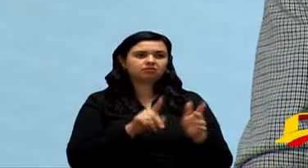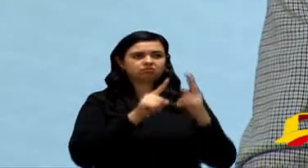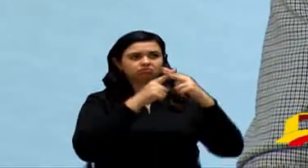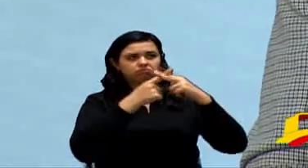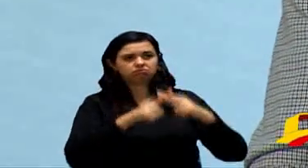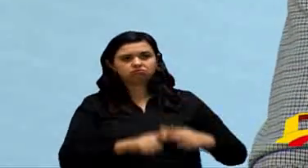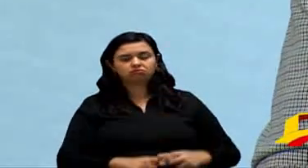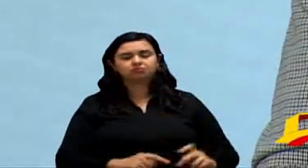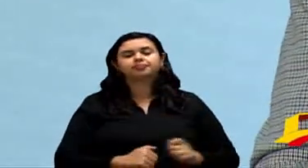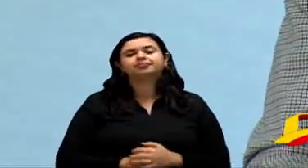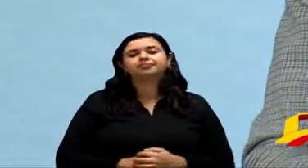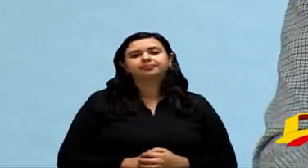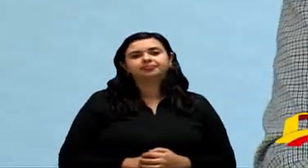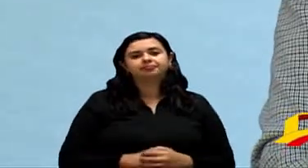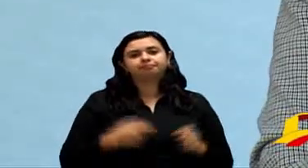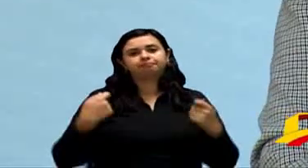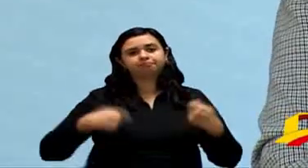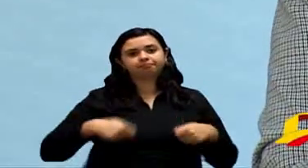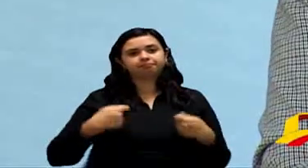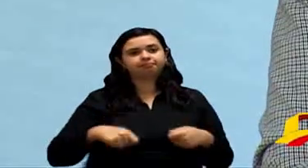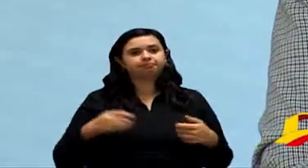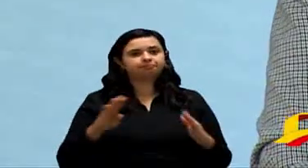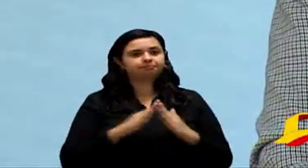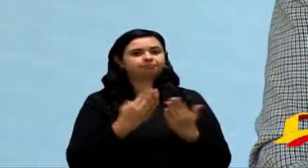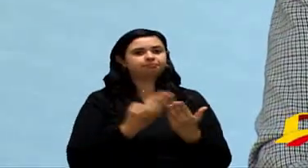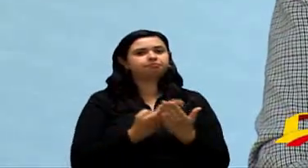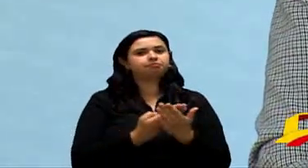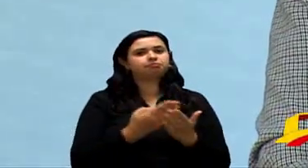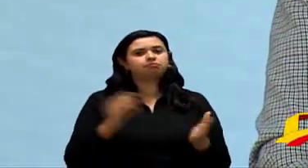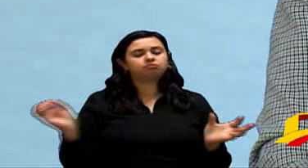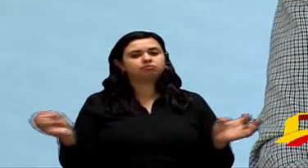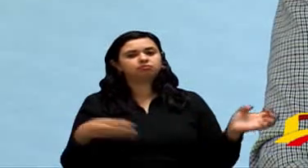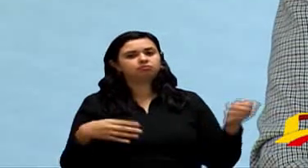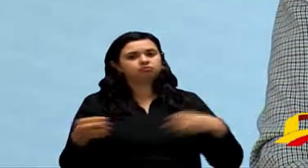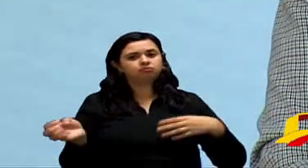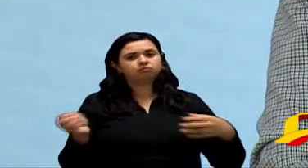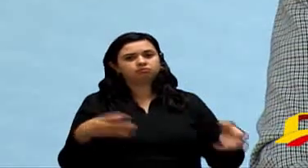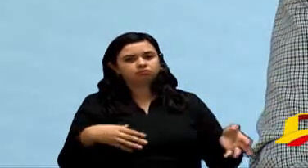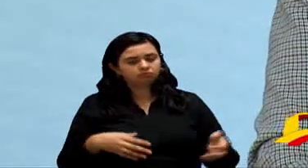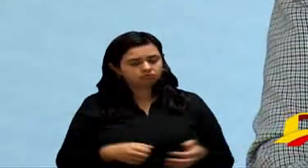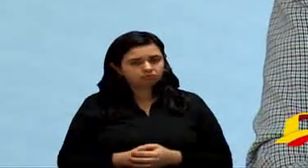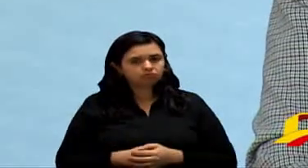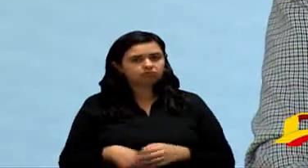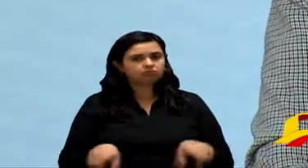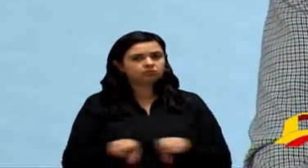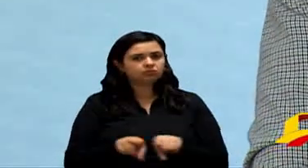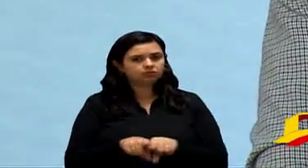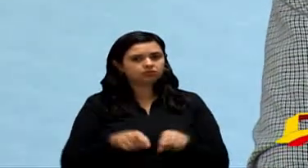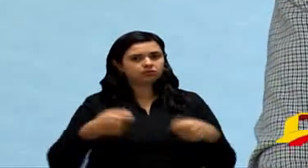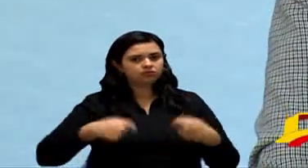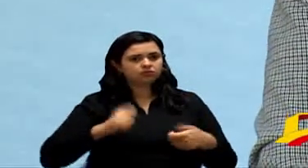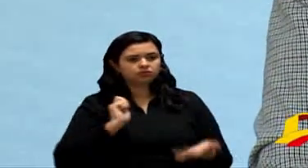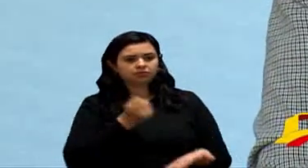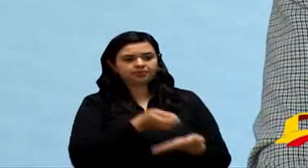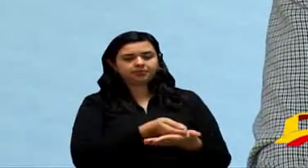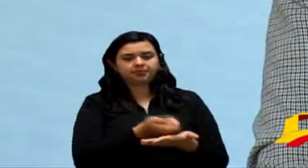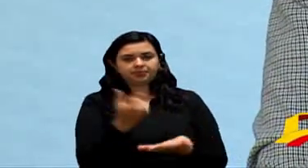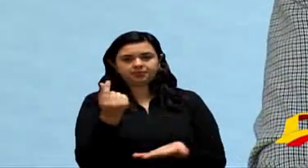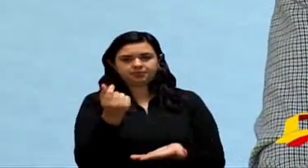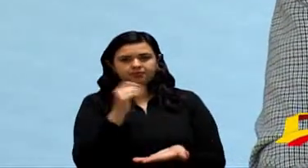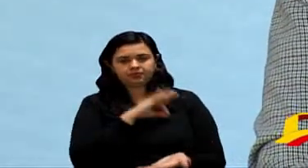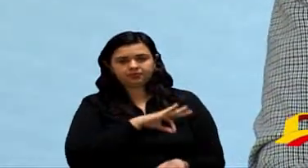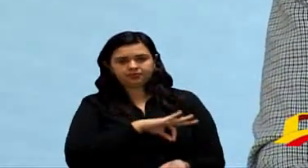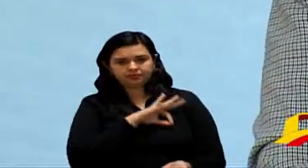precisamos que a escolas que foram entregues para entidades sociais terceirizadas paga em salários